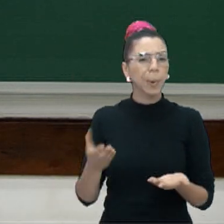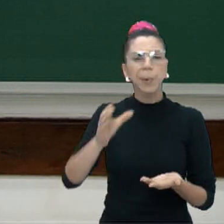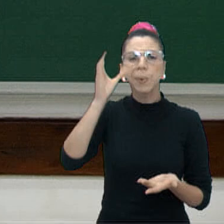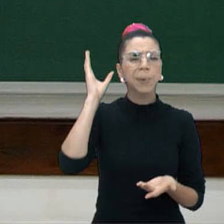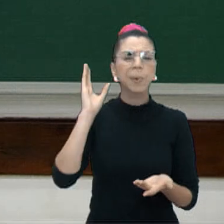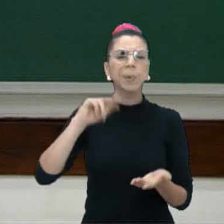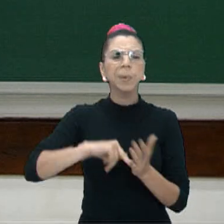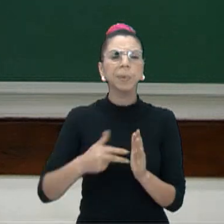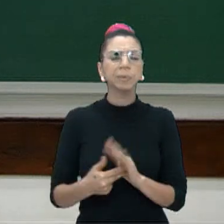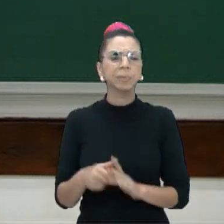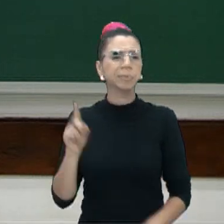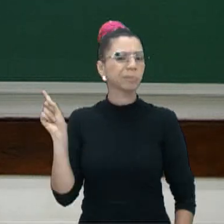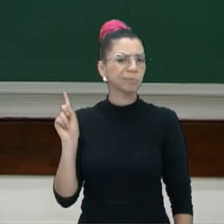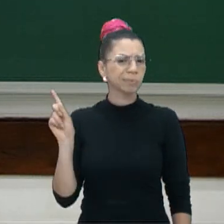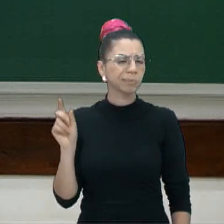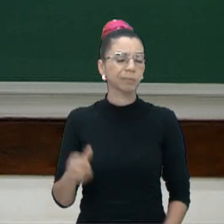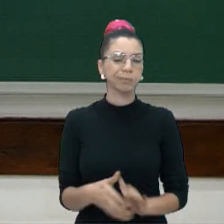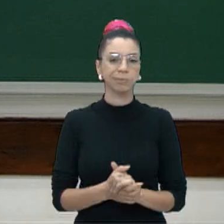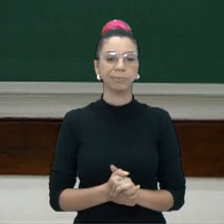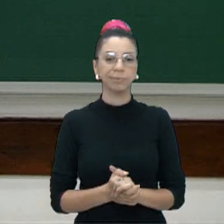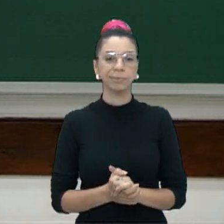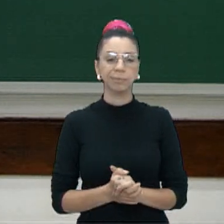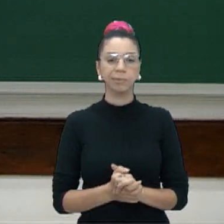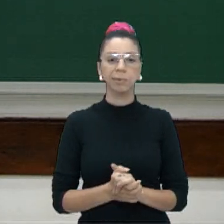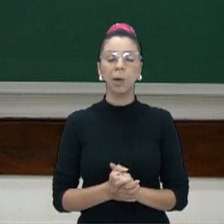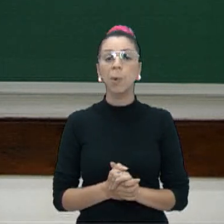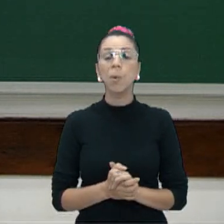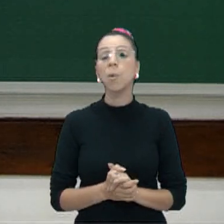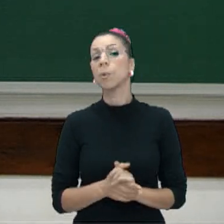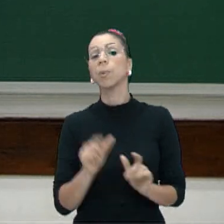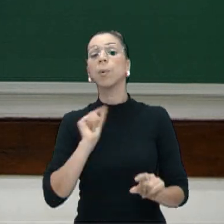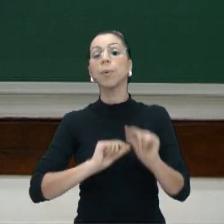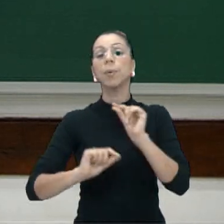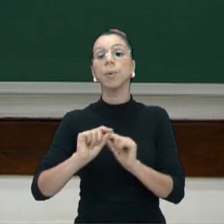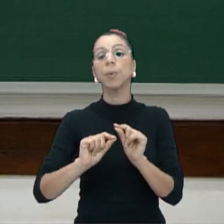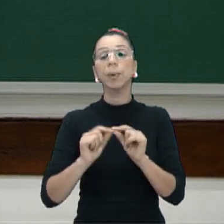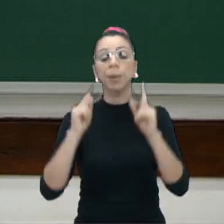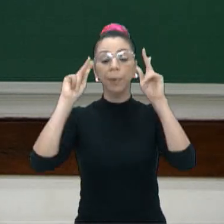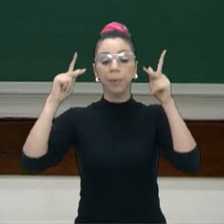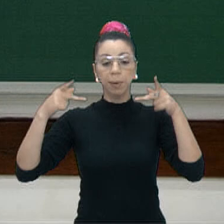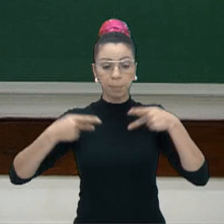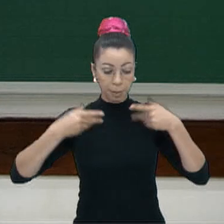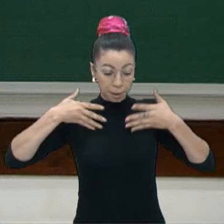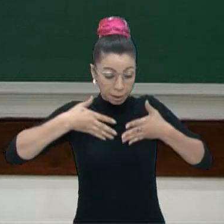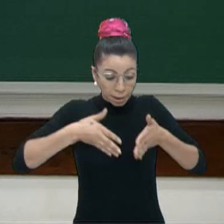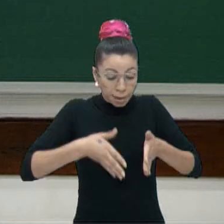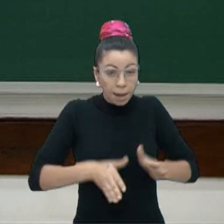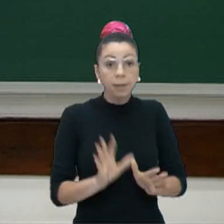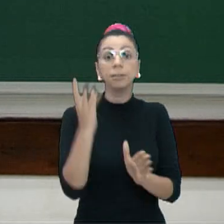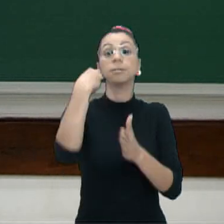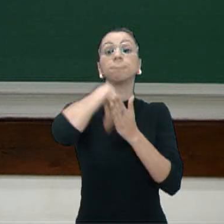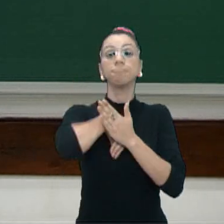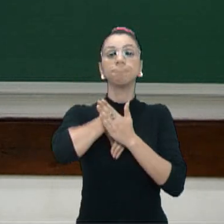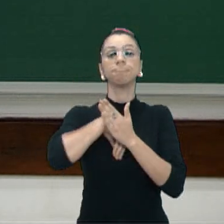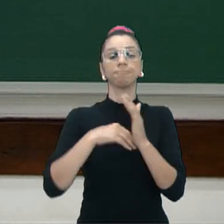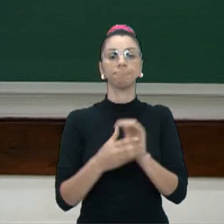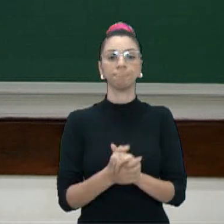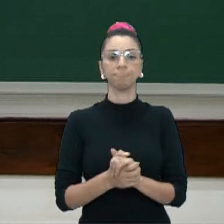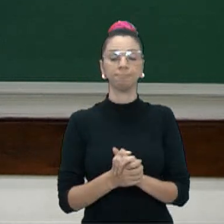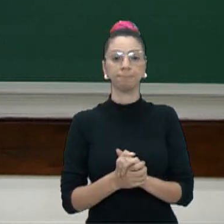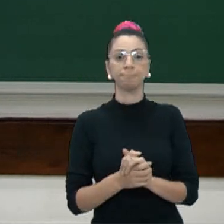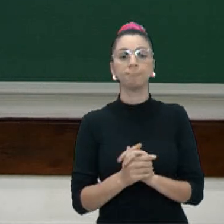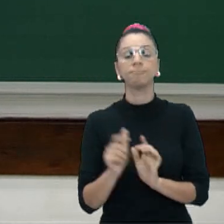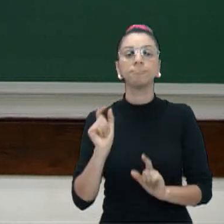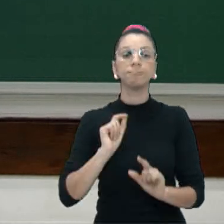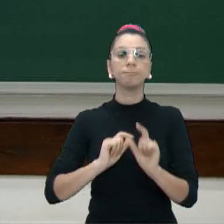aqui? O que é inato no ser humano? O que é aquilo que está dentro do ser humano desde que ele nasce, na nossa mente? A capacidade